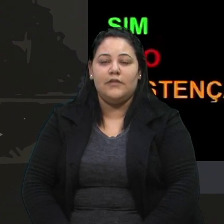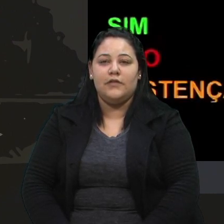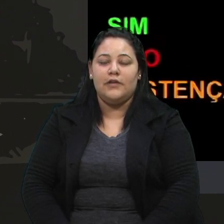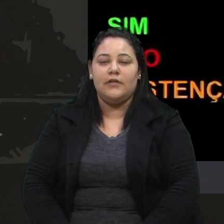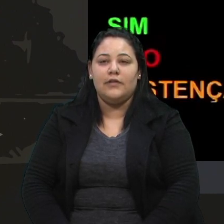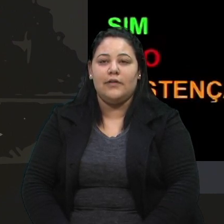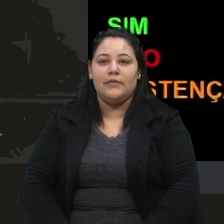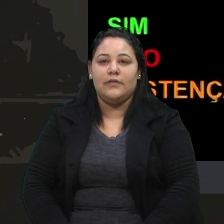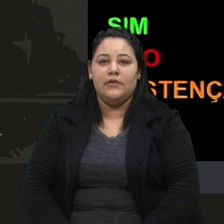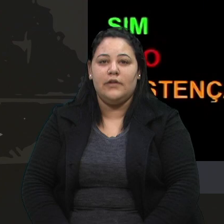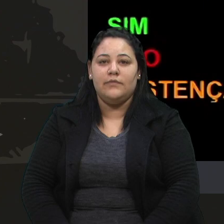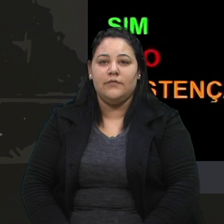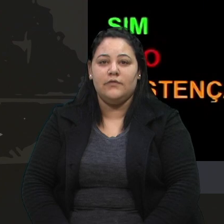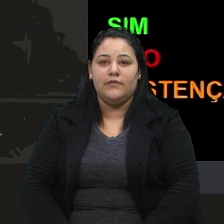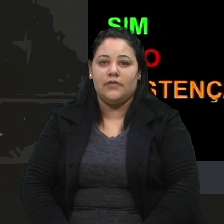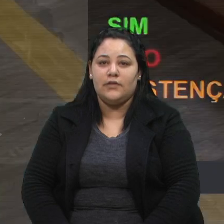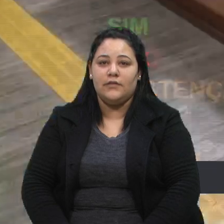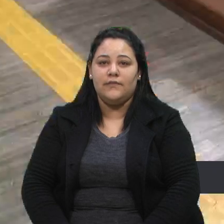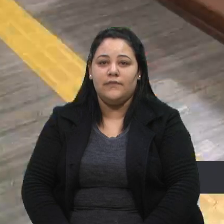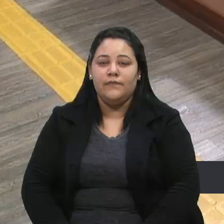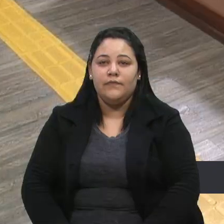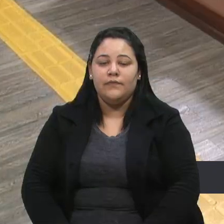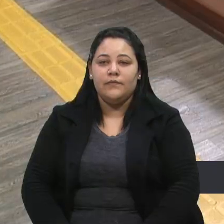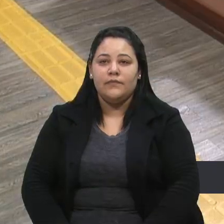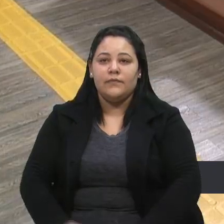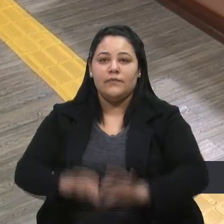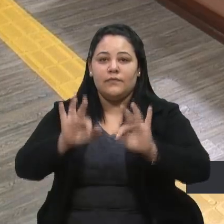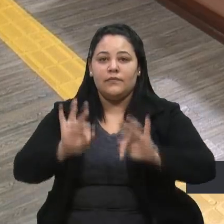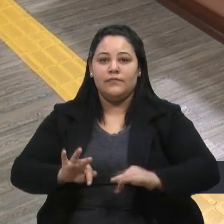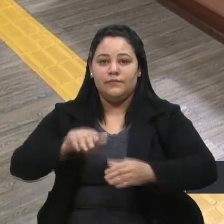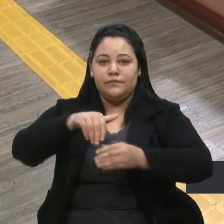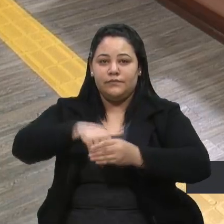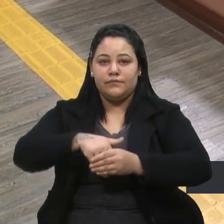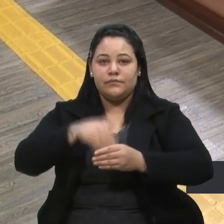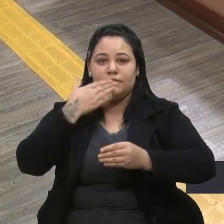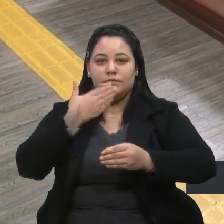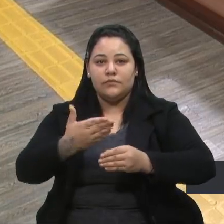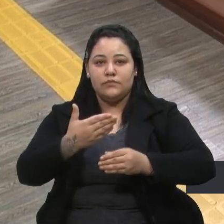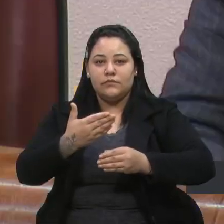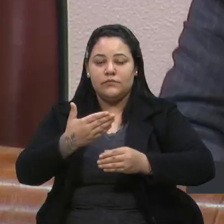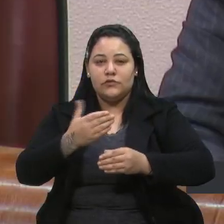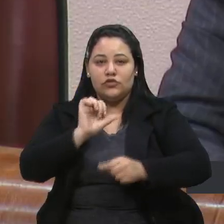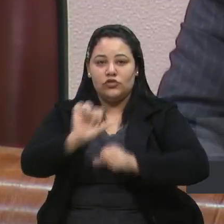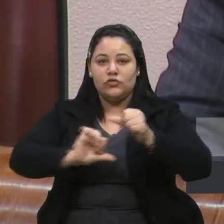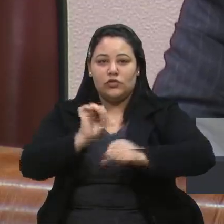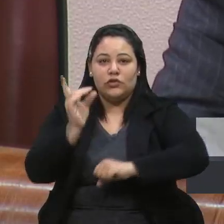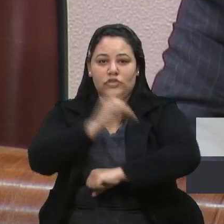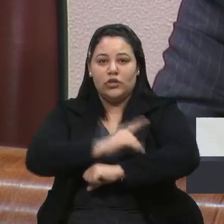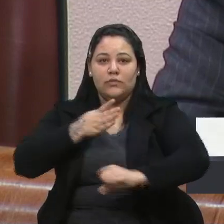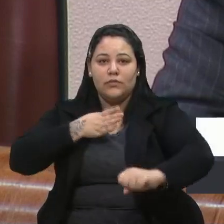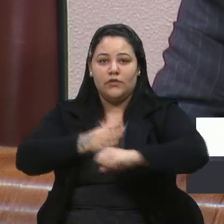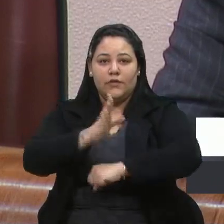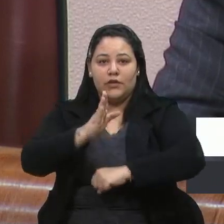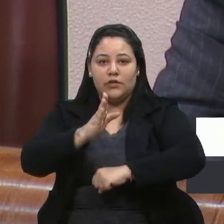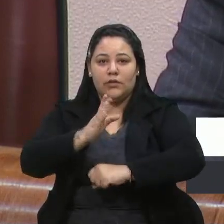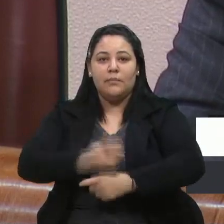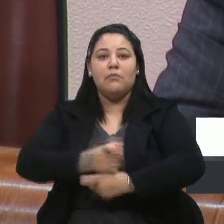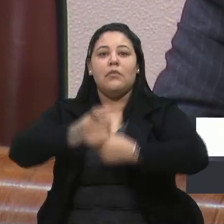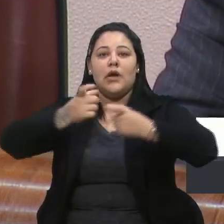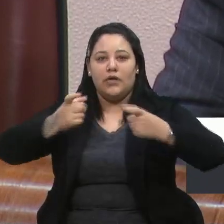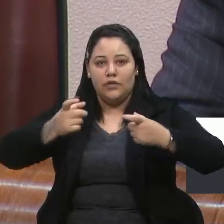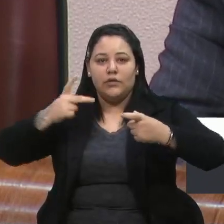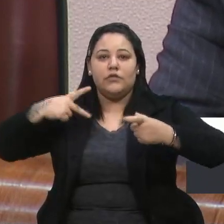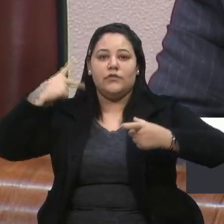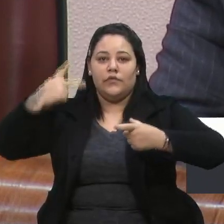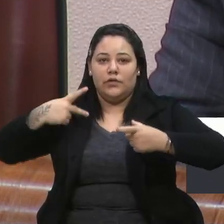Encerrado o registro dos votos, encerrada a votação, pedido de vista foi aprovado por maioria,